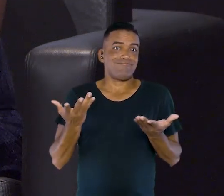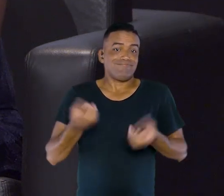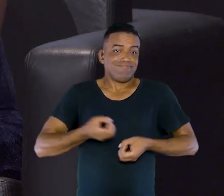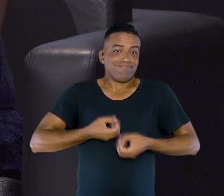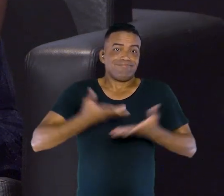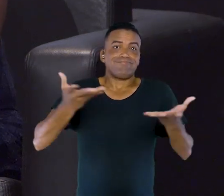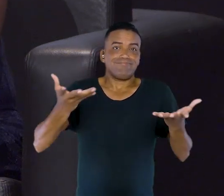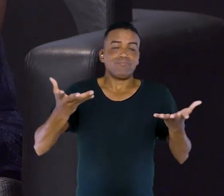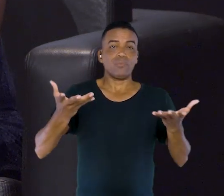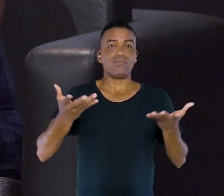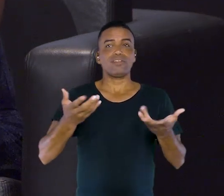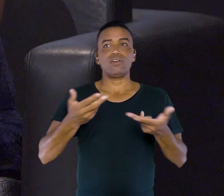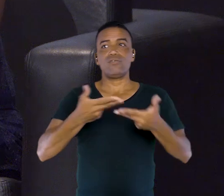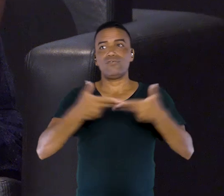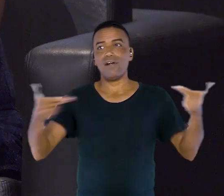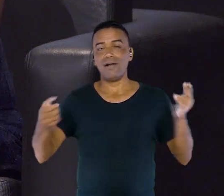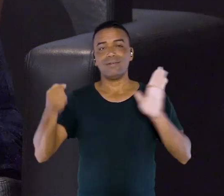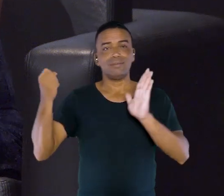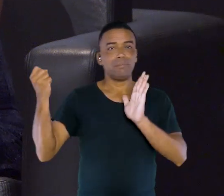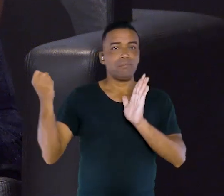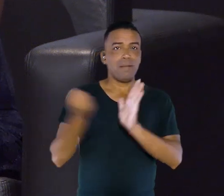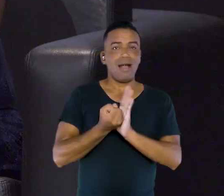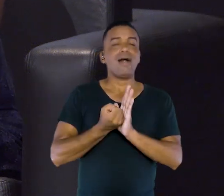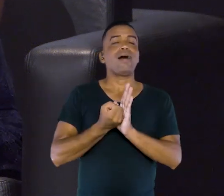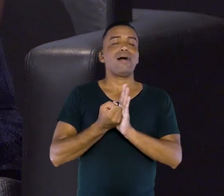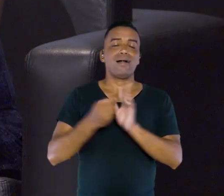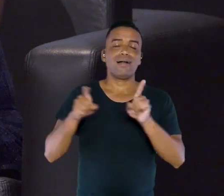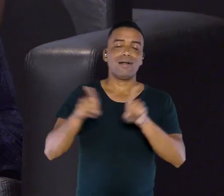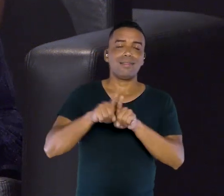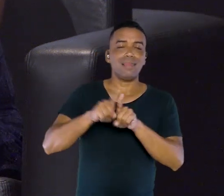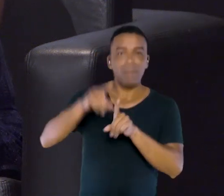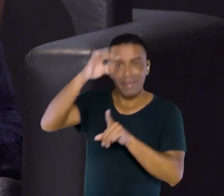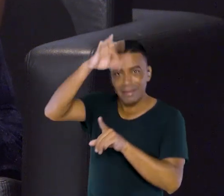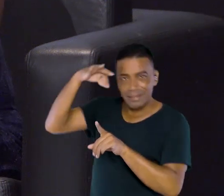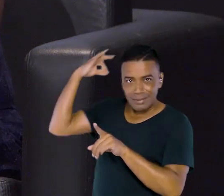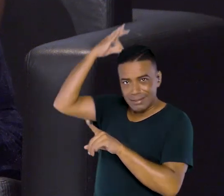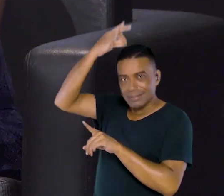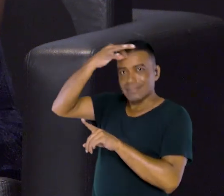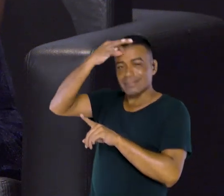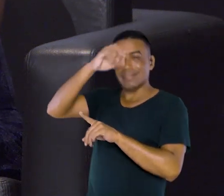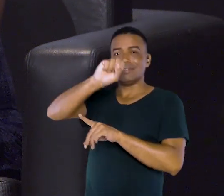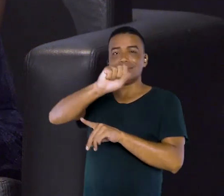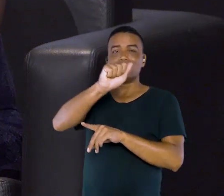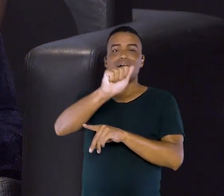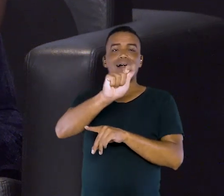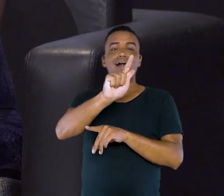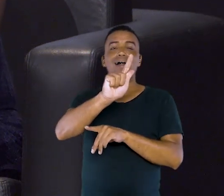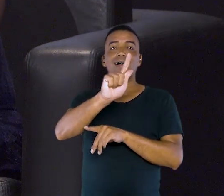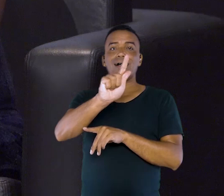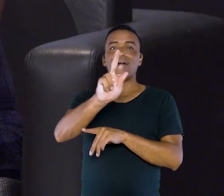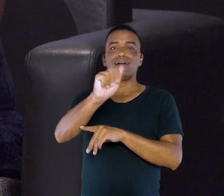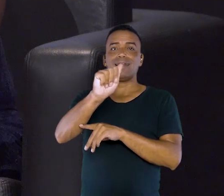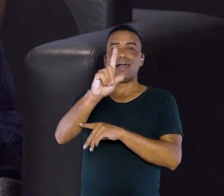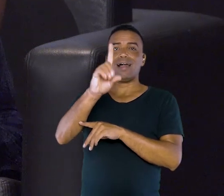E tem muito símbolo do sagrado, né? Uma palavra, mas desse